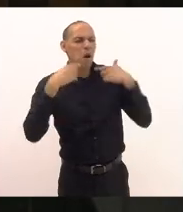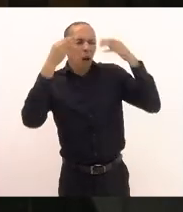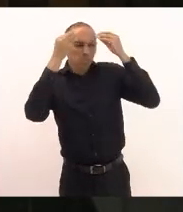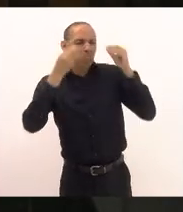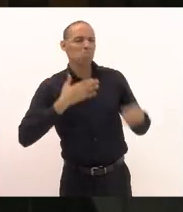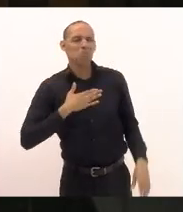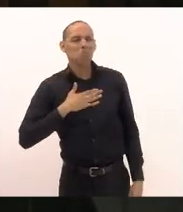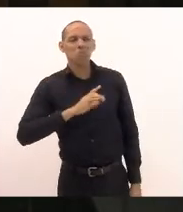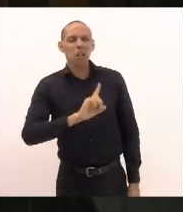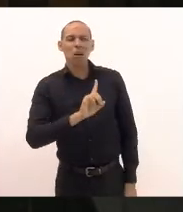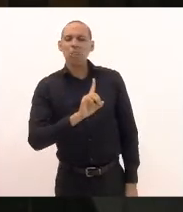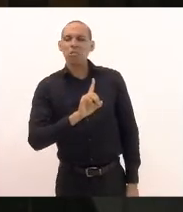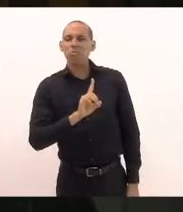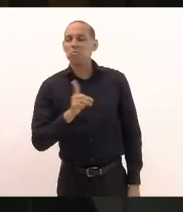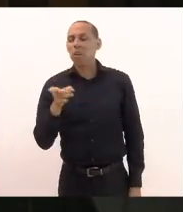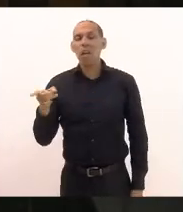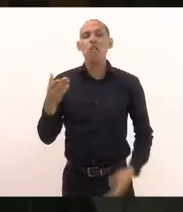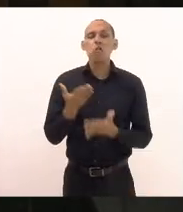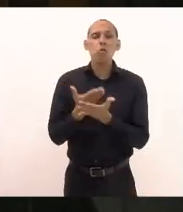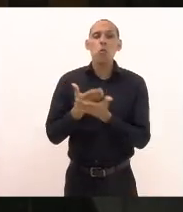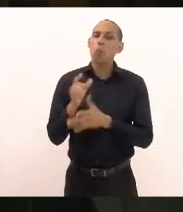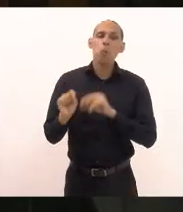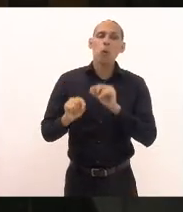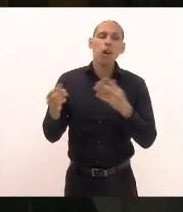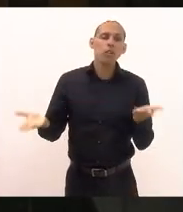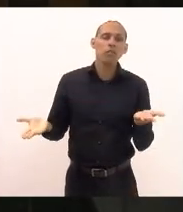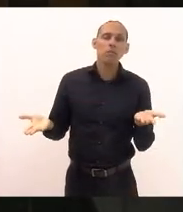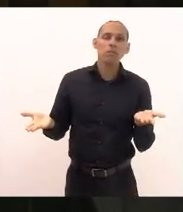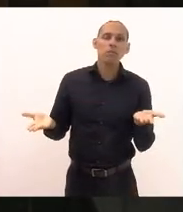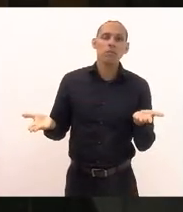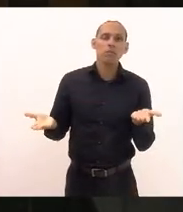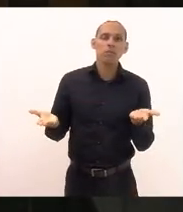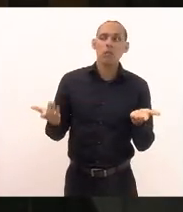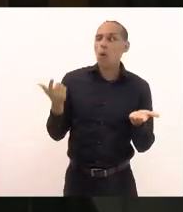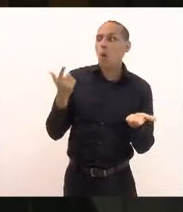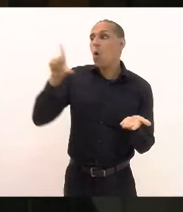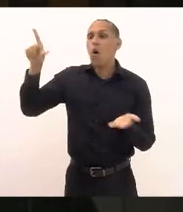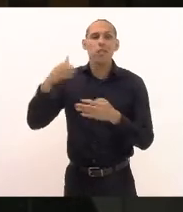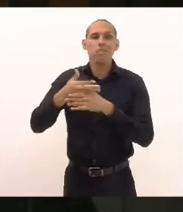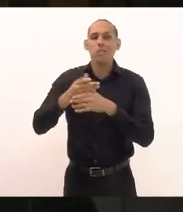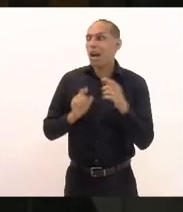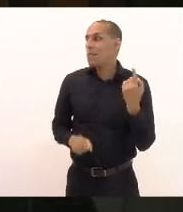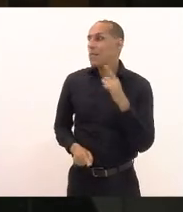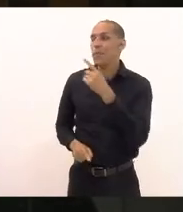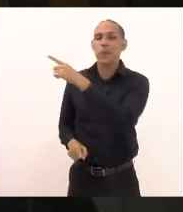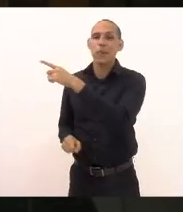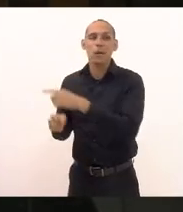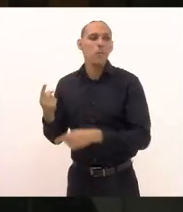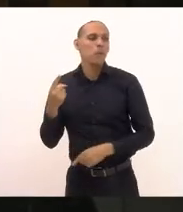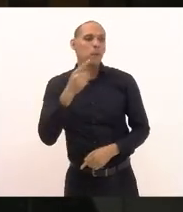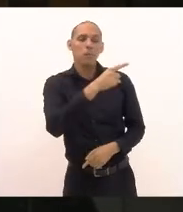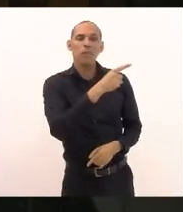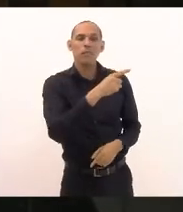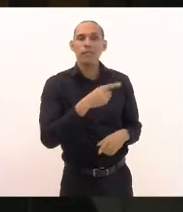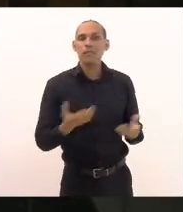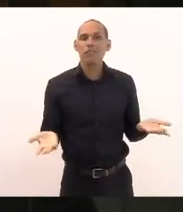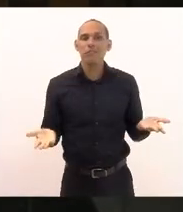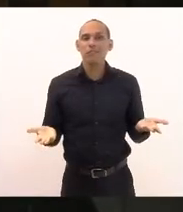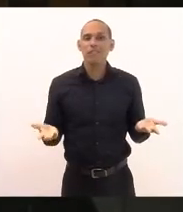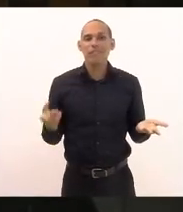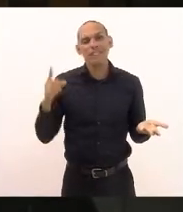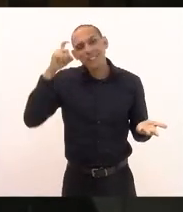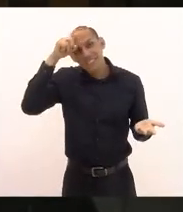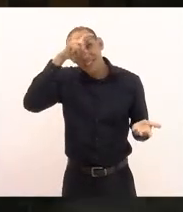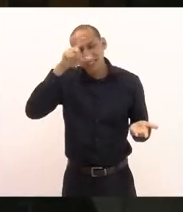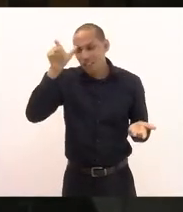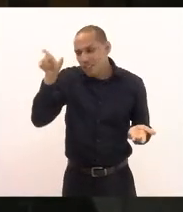formativo, o que ele vai estudar? Vai ter que estudar em outra cidade? Em outra localidade? Vai ficar mais difícil